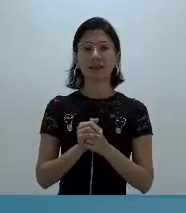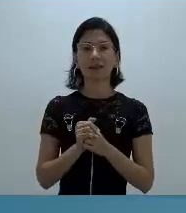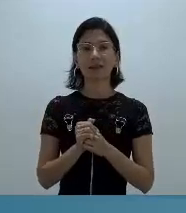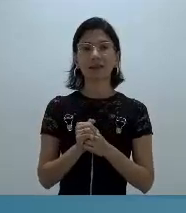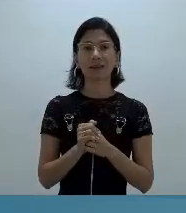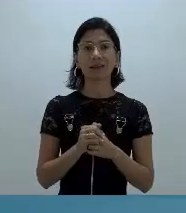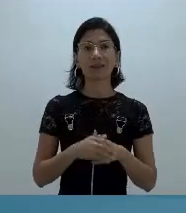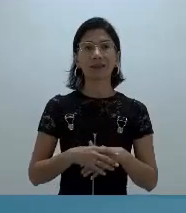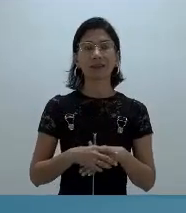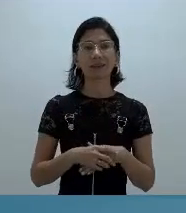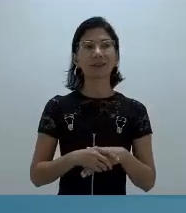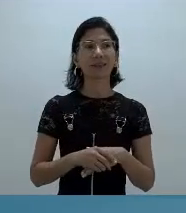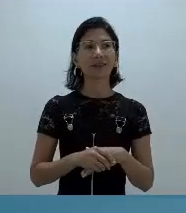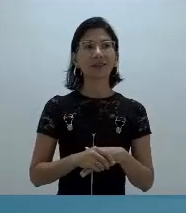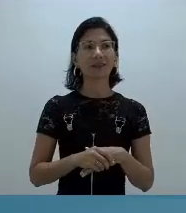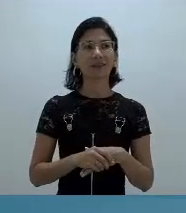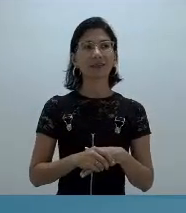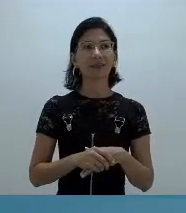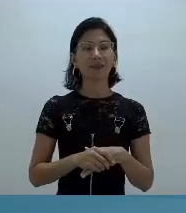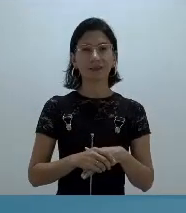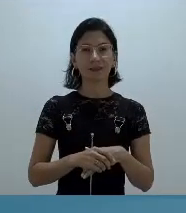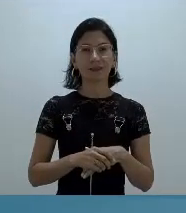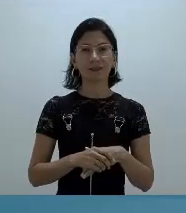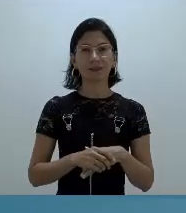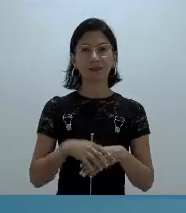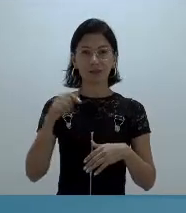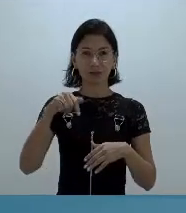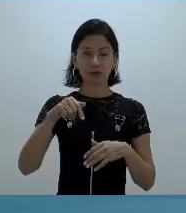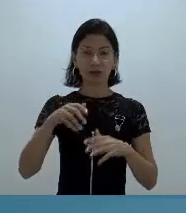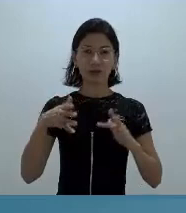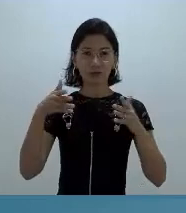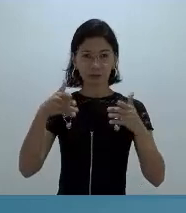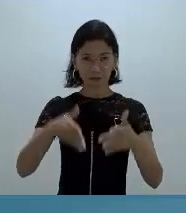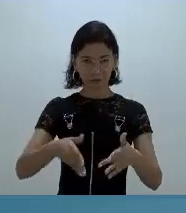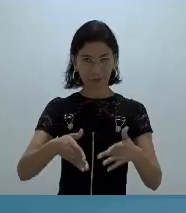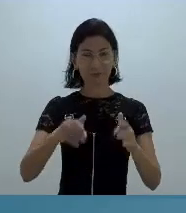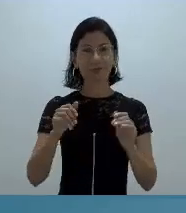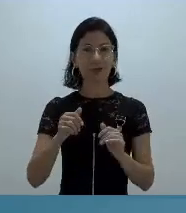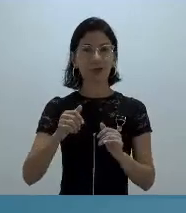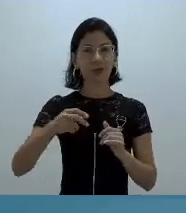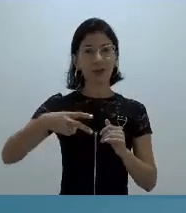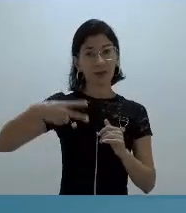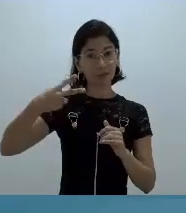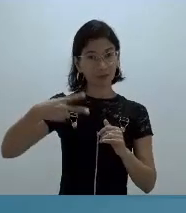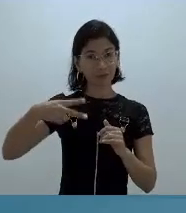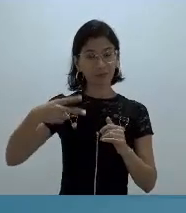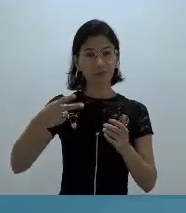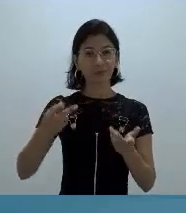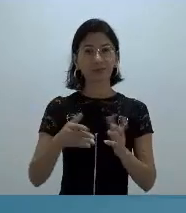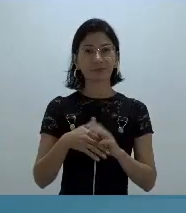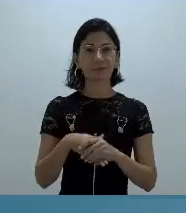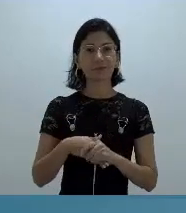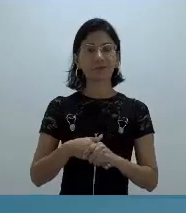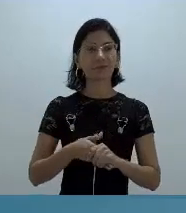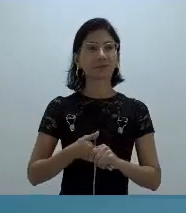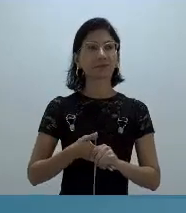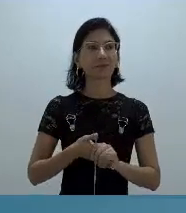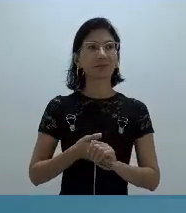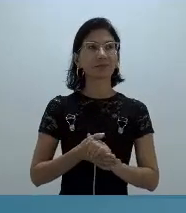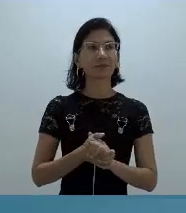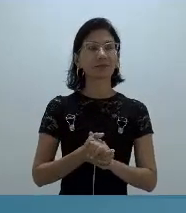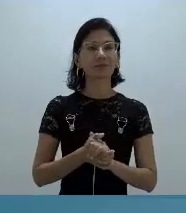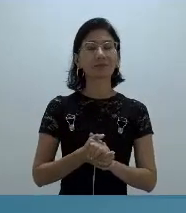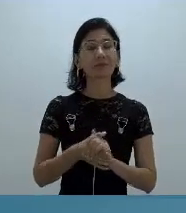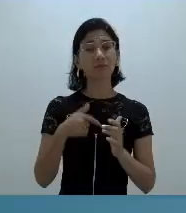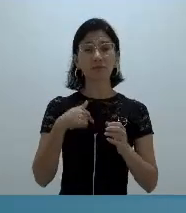tendo na minha chegada no segundo grau. Dizer que também o melhor presente desse